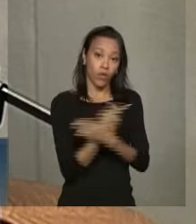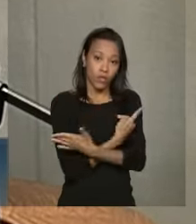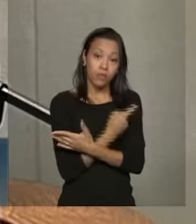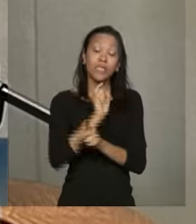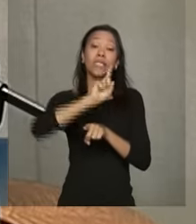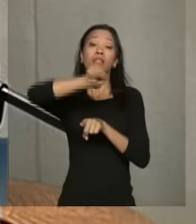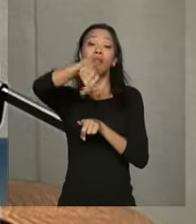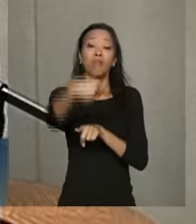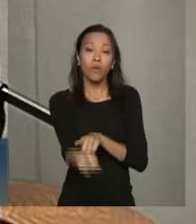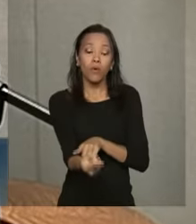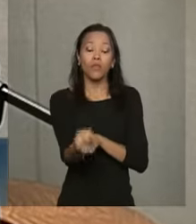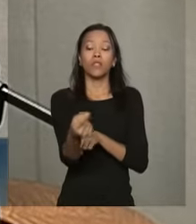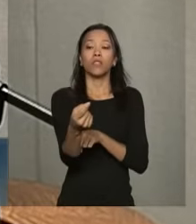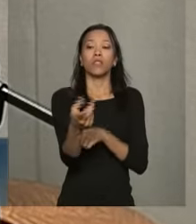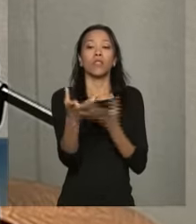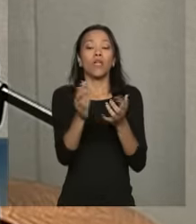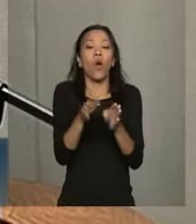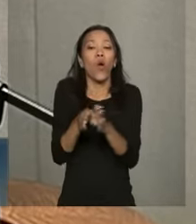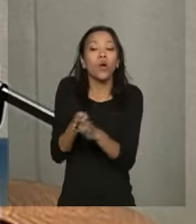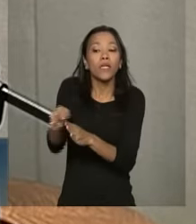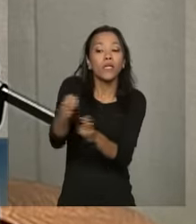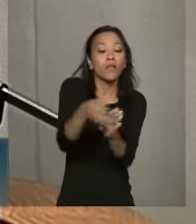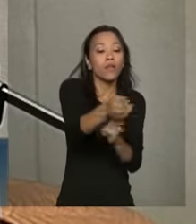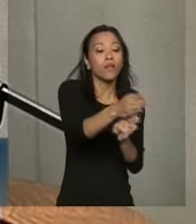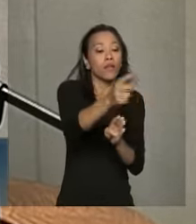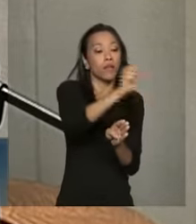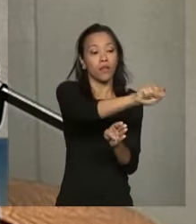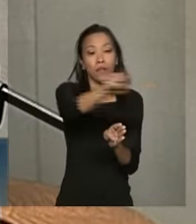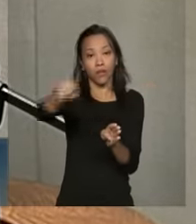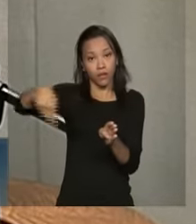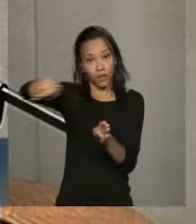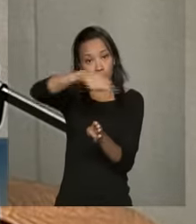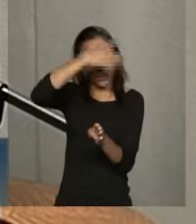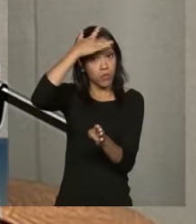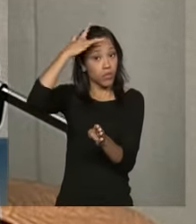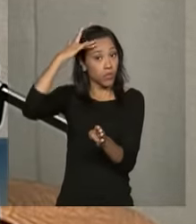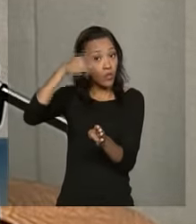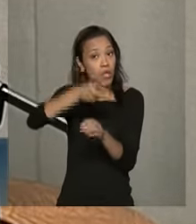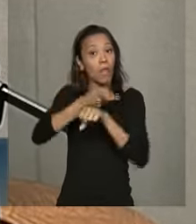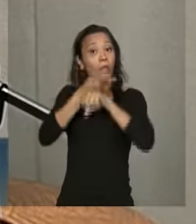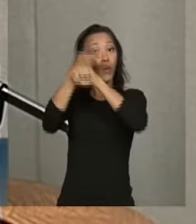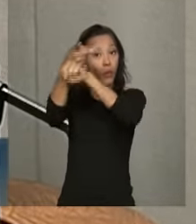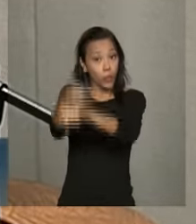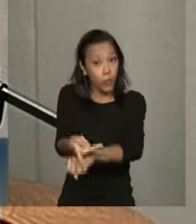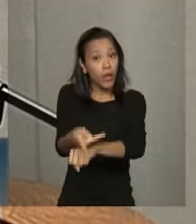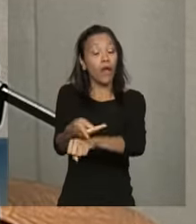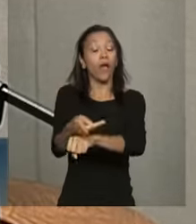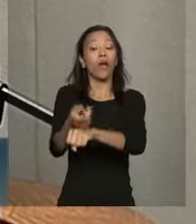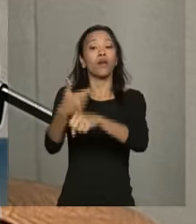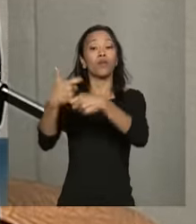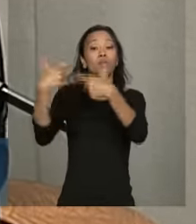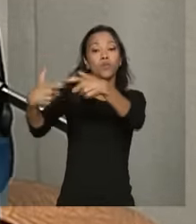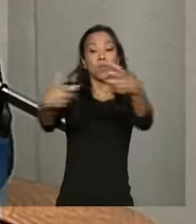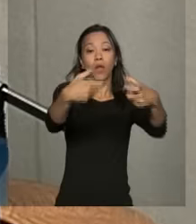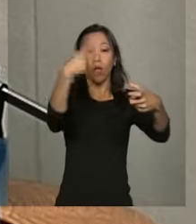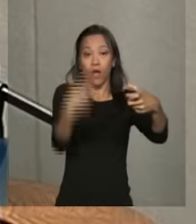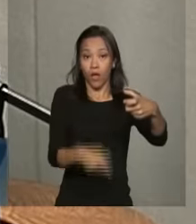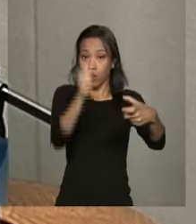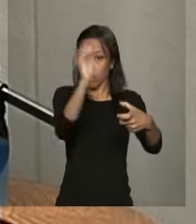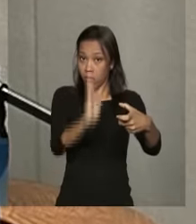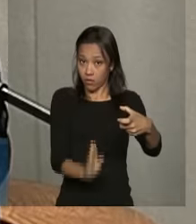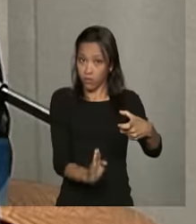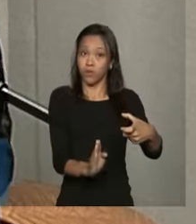vítimas encaminhamento às redes de núcleos e Postos eh no Brasil eventualmente até